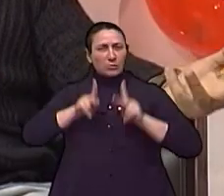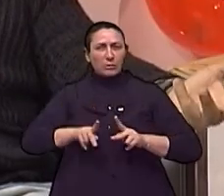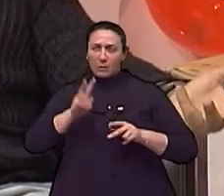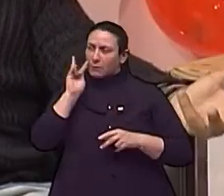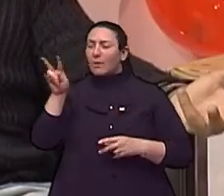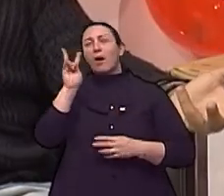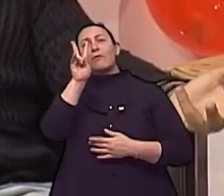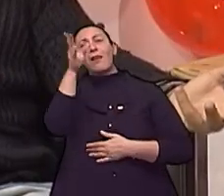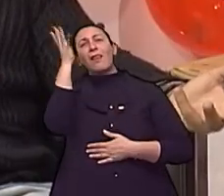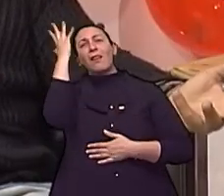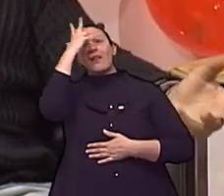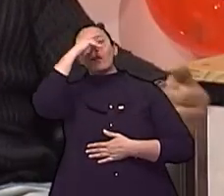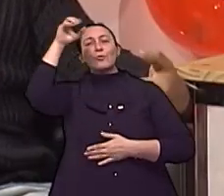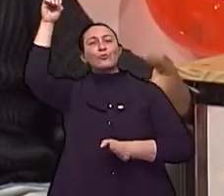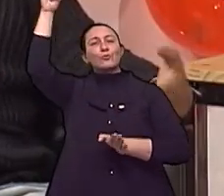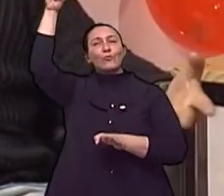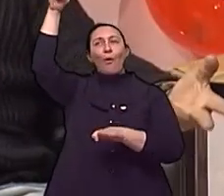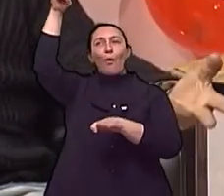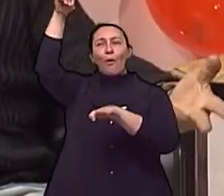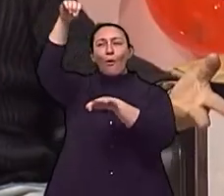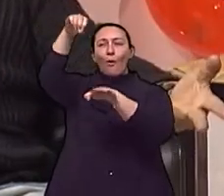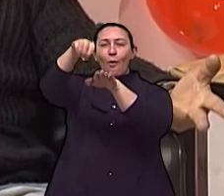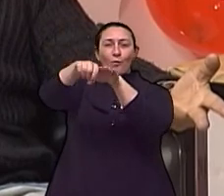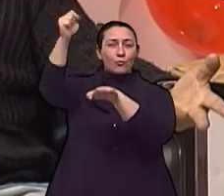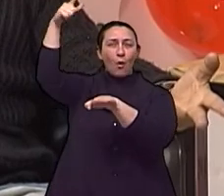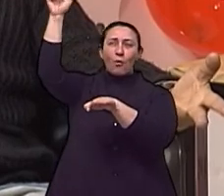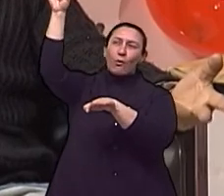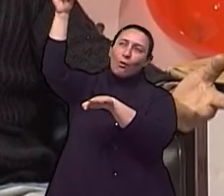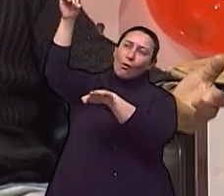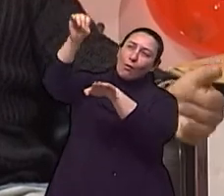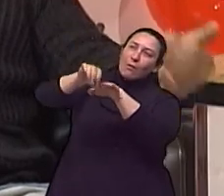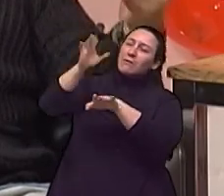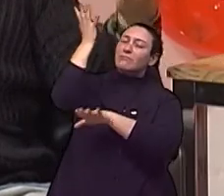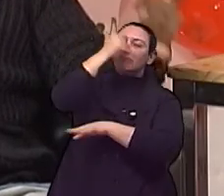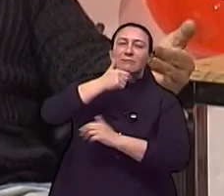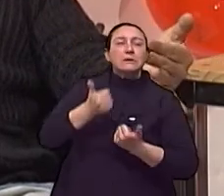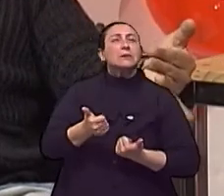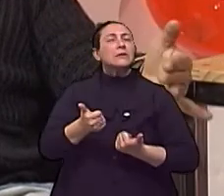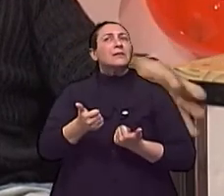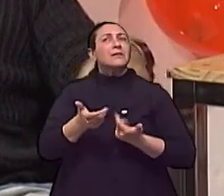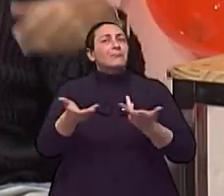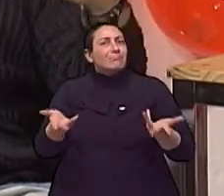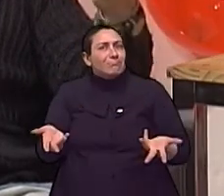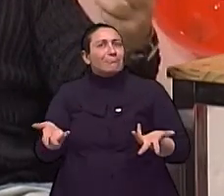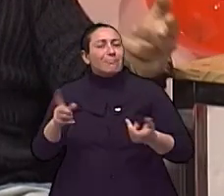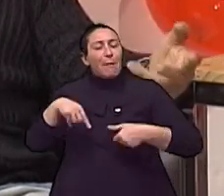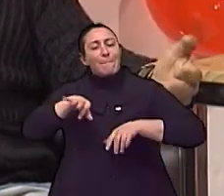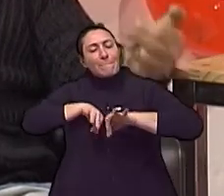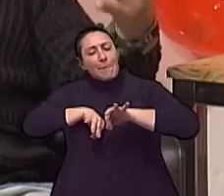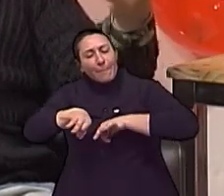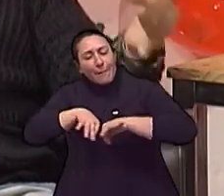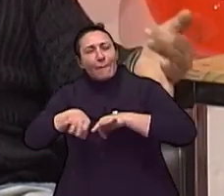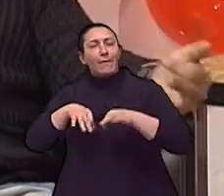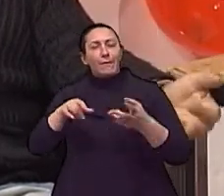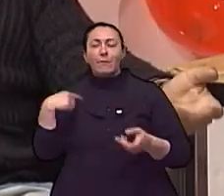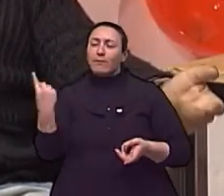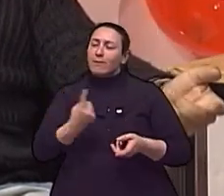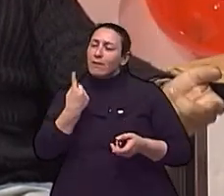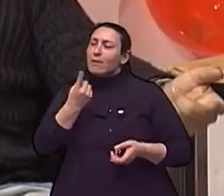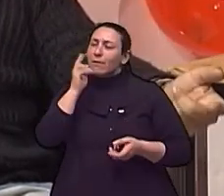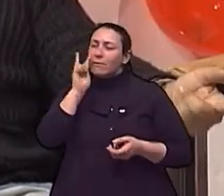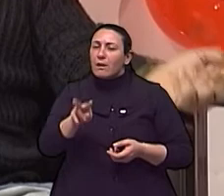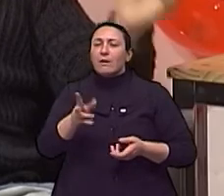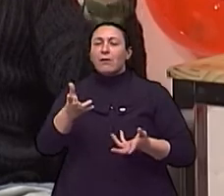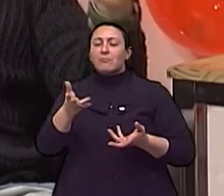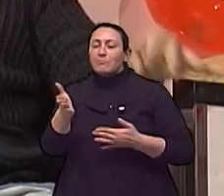viver um pôr do sol maravilhoso né e estar ali nela preparando para depois fazer aquele peixe que foi pescado por